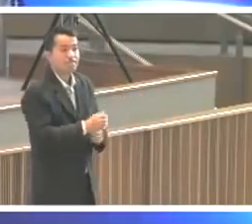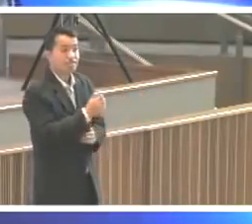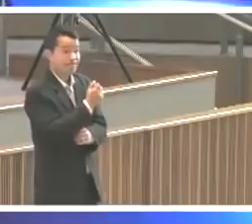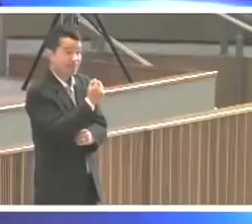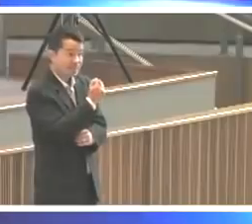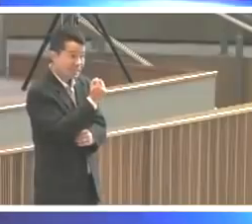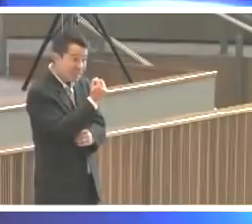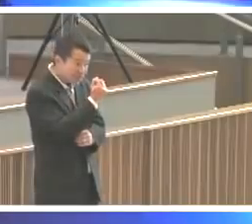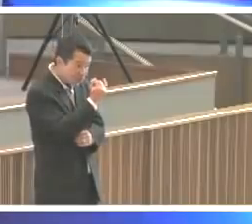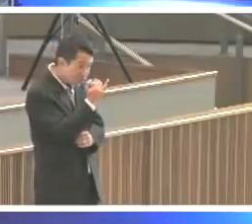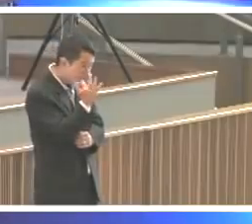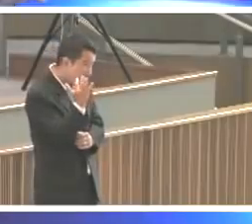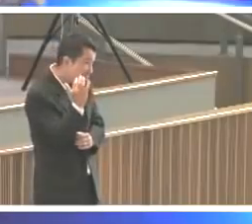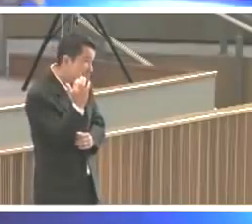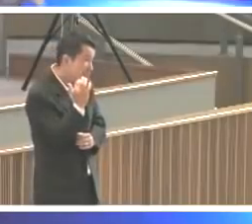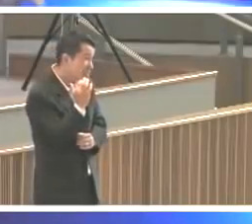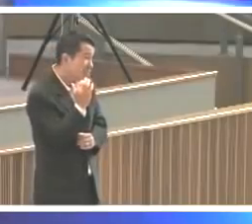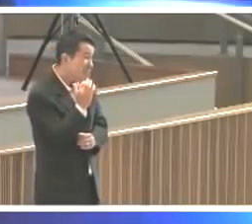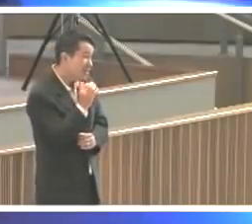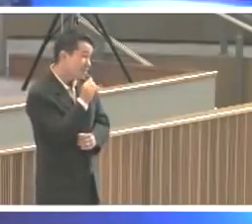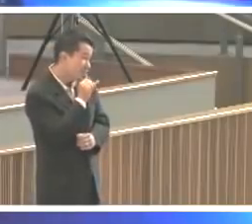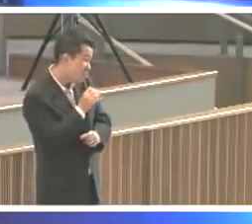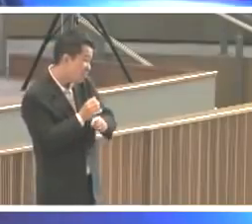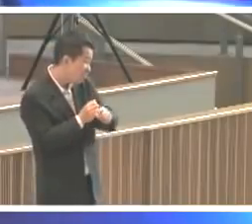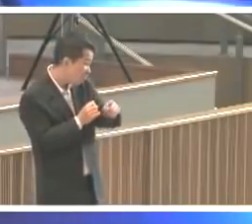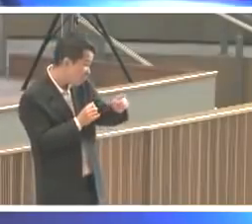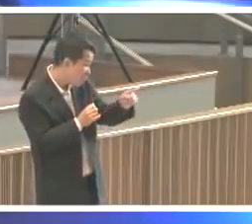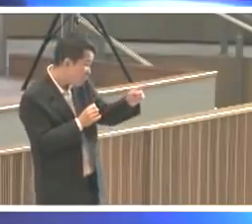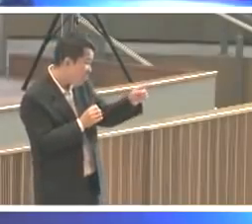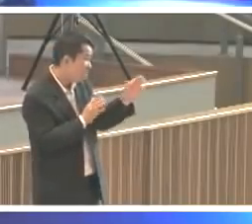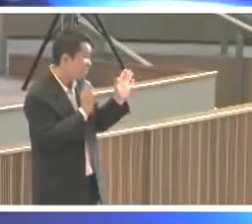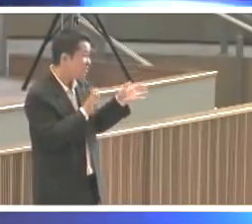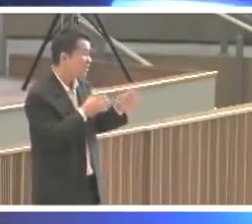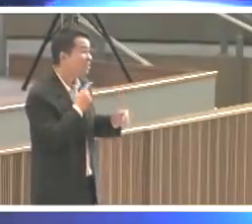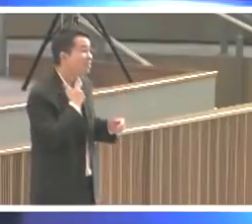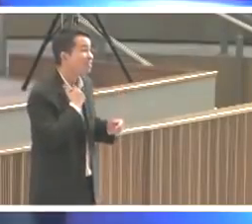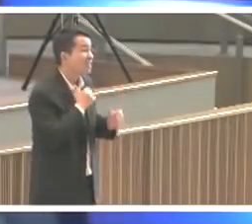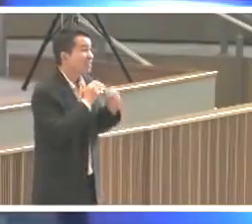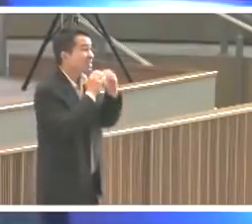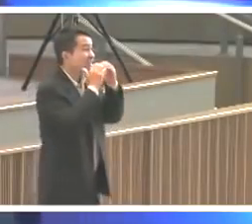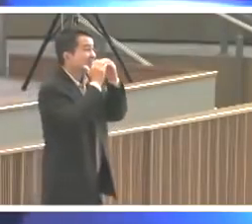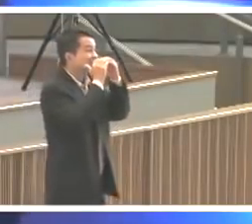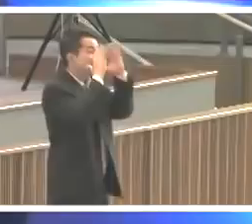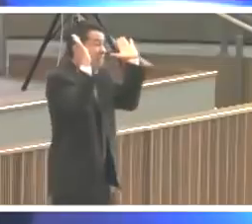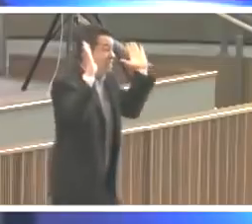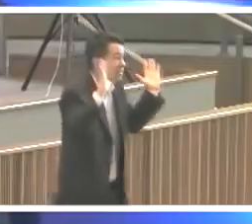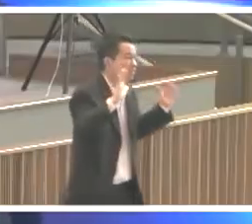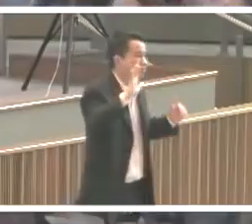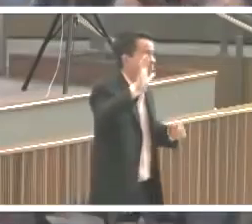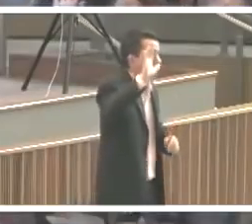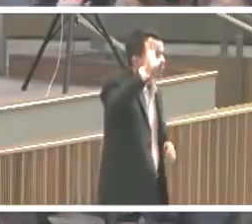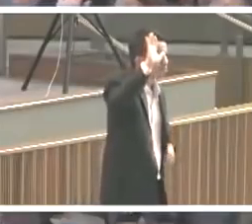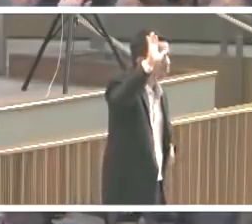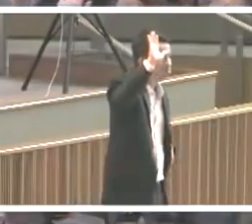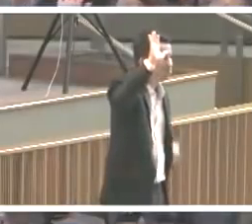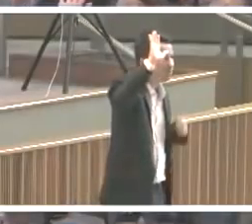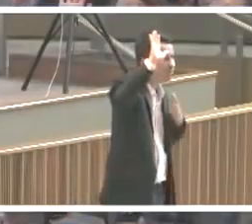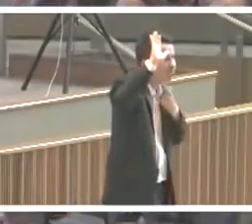Quantos, em algum momento da vida, da sua própria vida, já abandonaram a fé? Levanta a mão aqui.